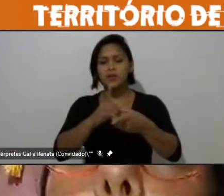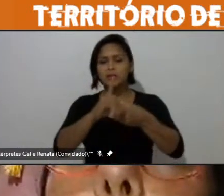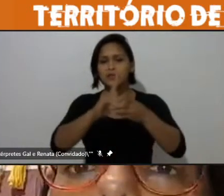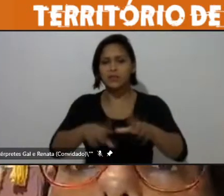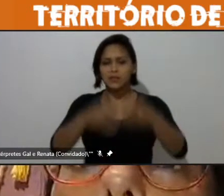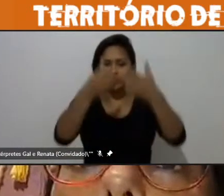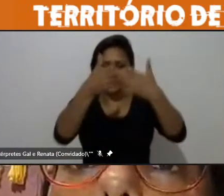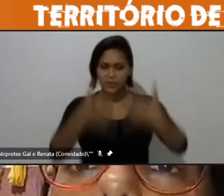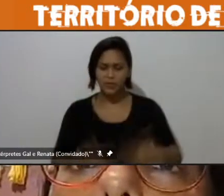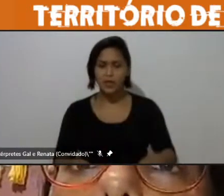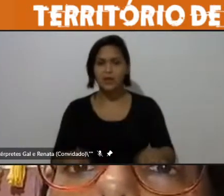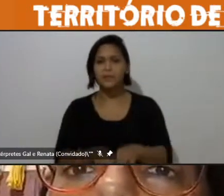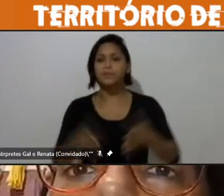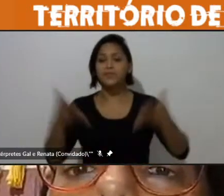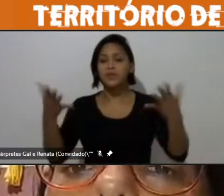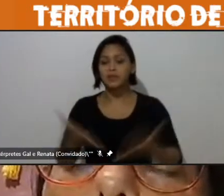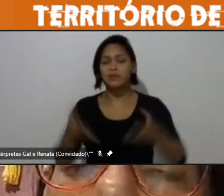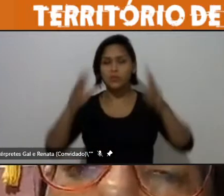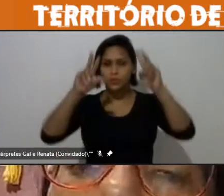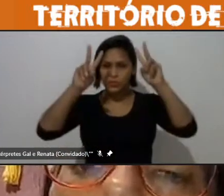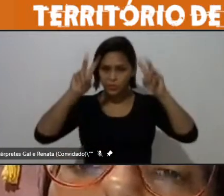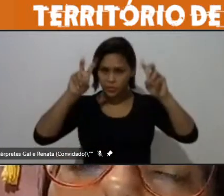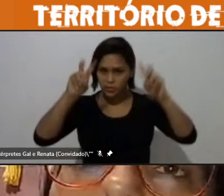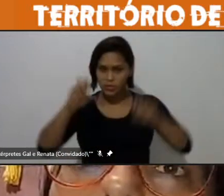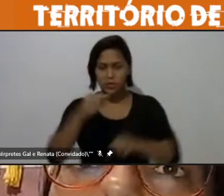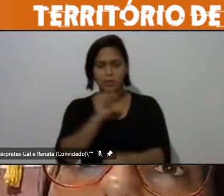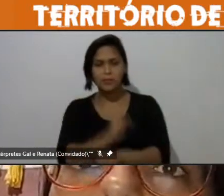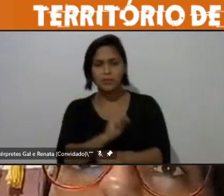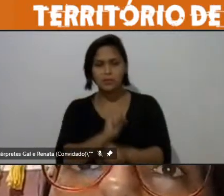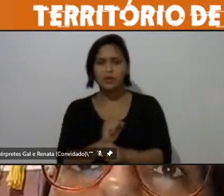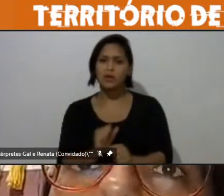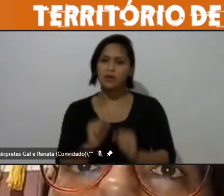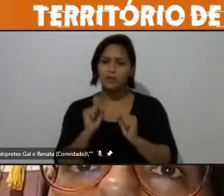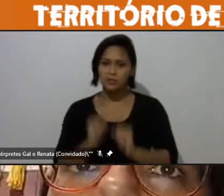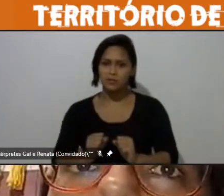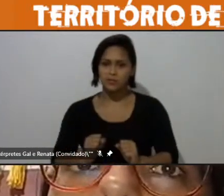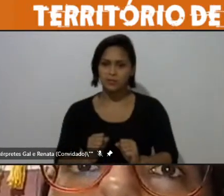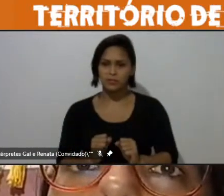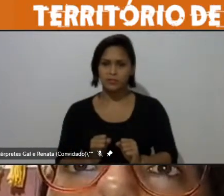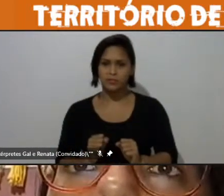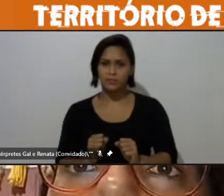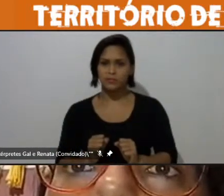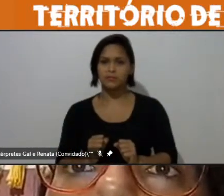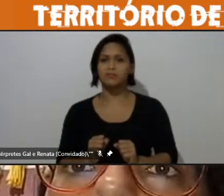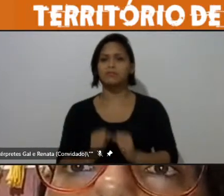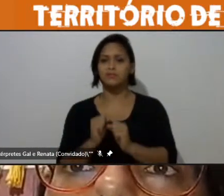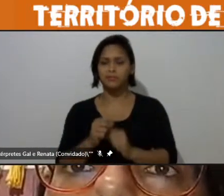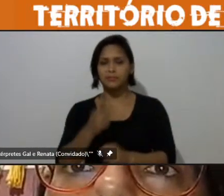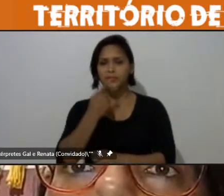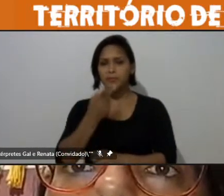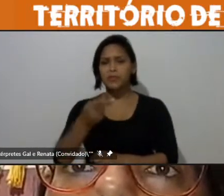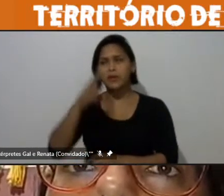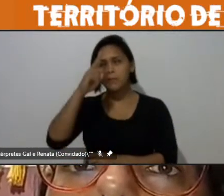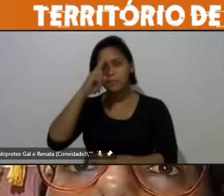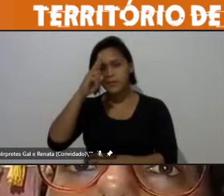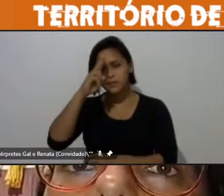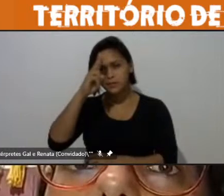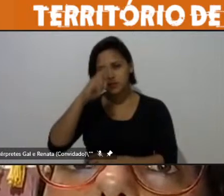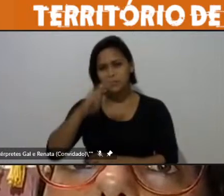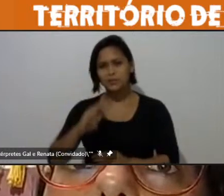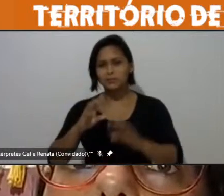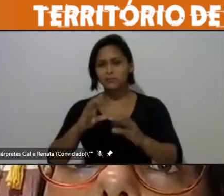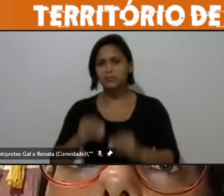desdemocratização. Então, hoje é nosso tema. Espero que a gente possa refletir e pensar em